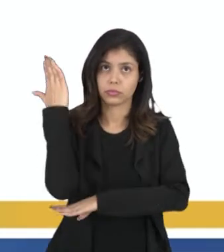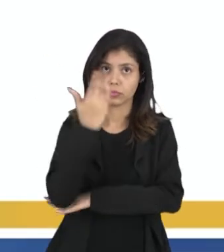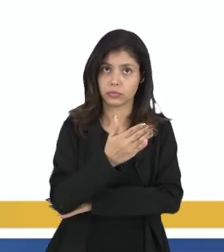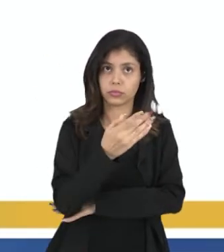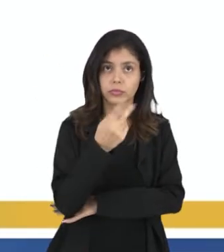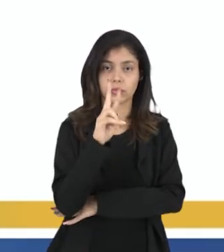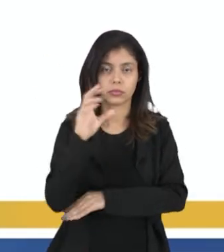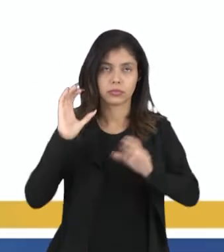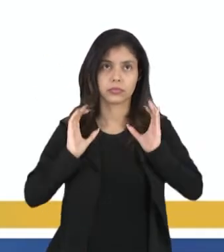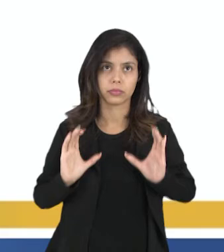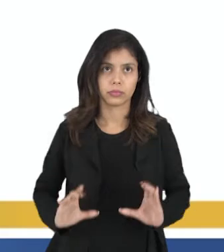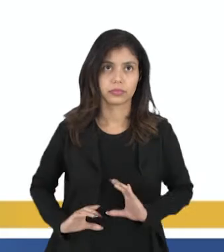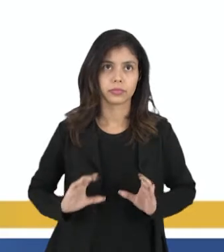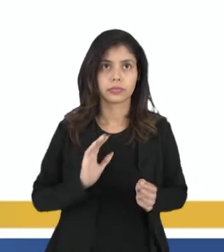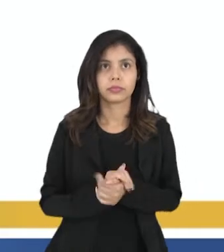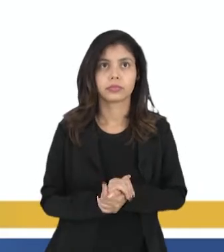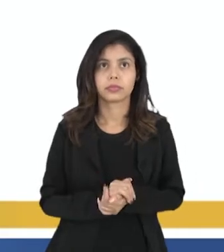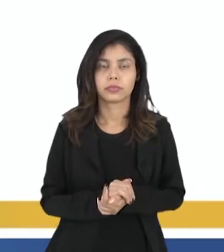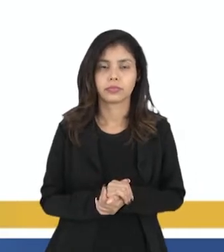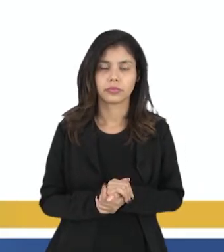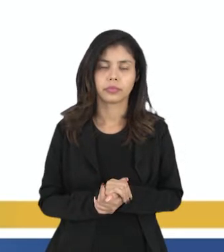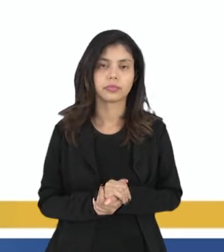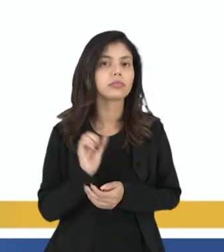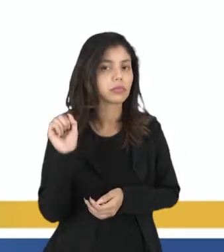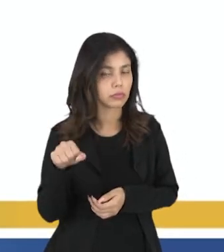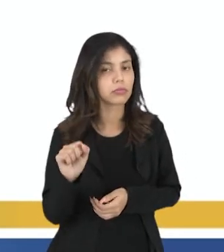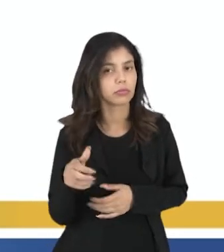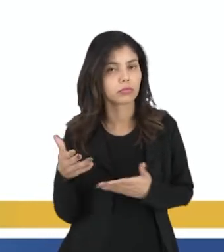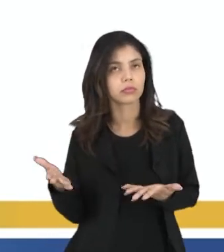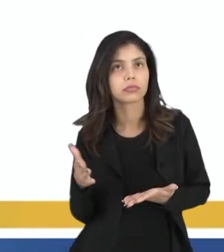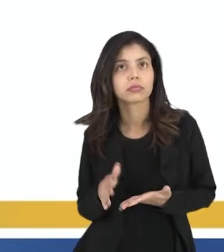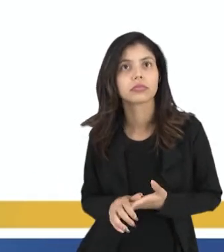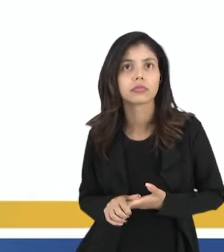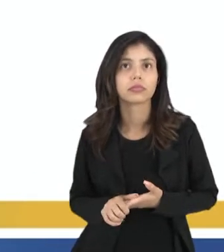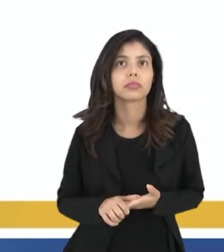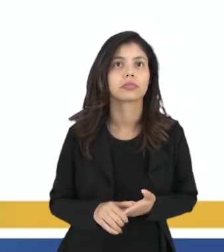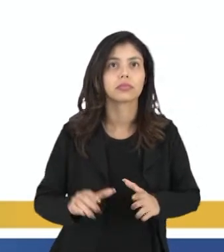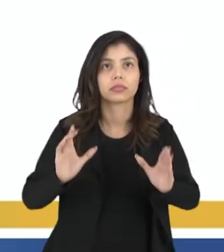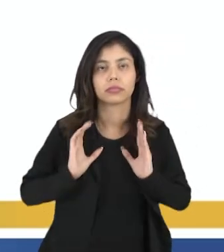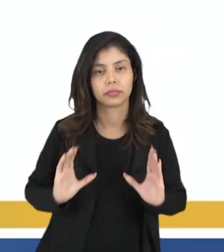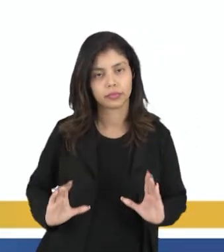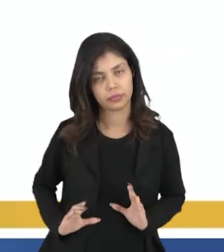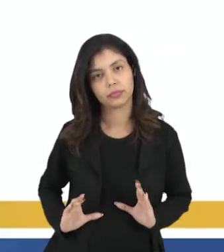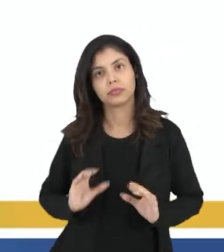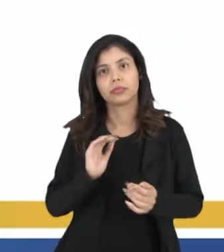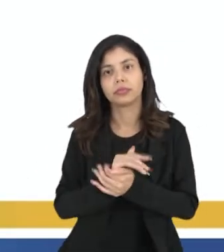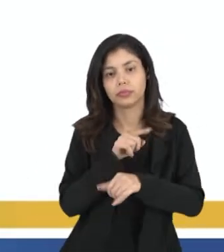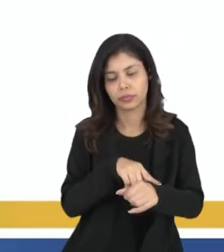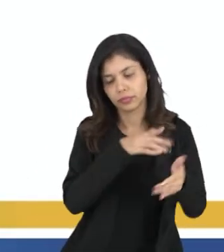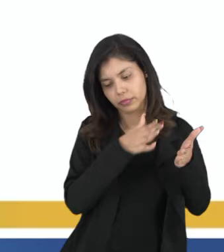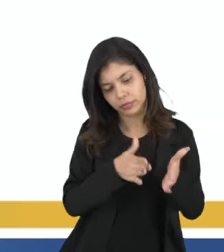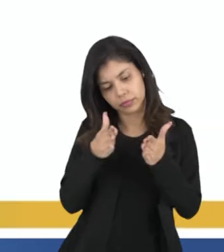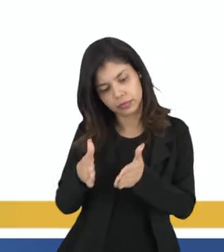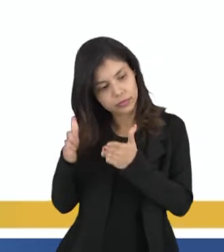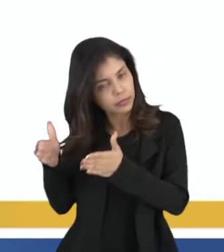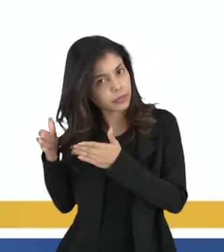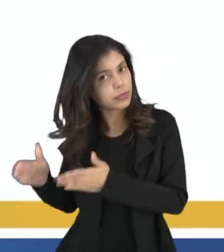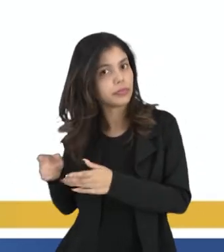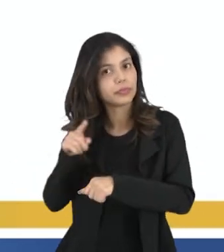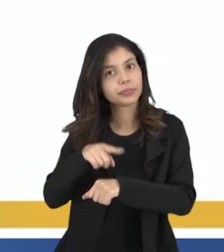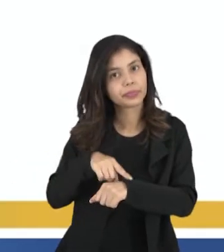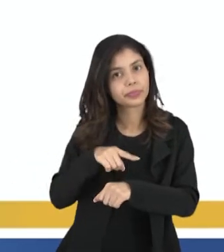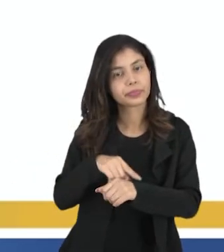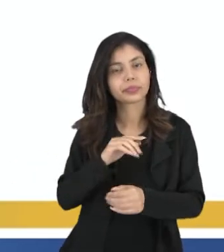direta, periódica do cidadão. Sim, o cidadão de tempo em tempo vota para